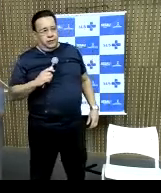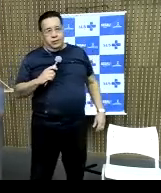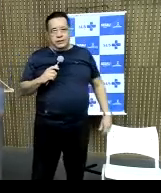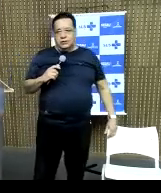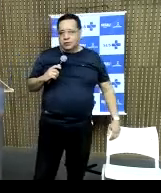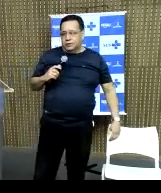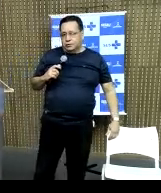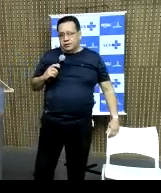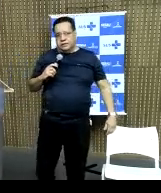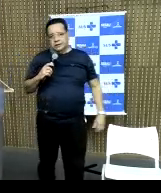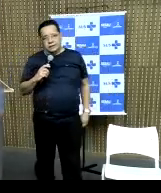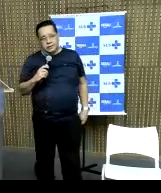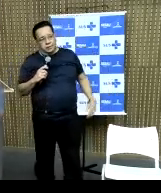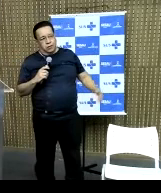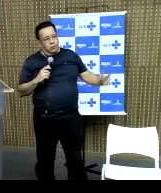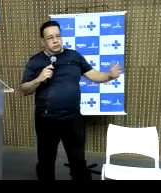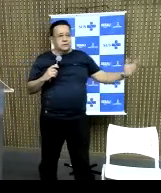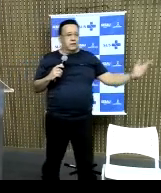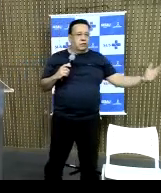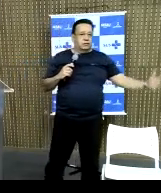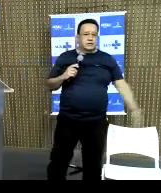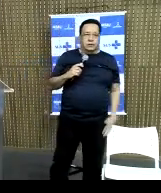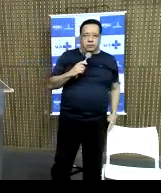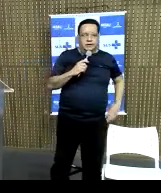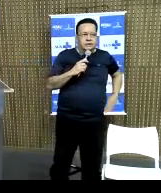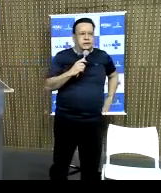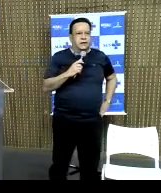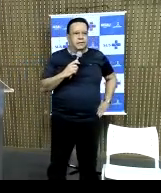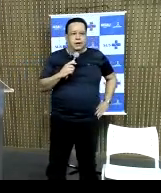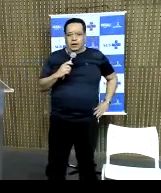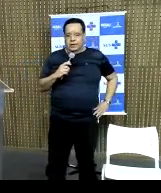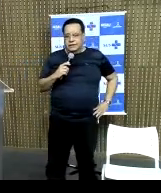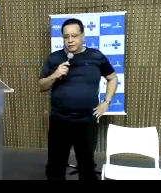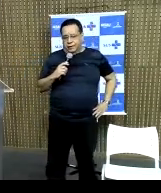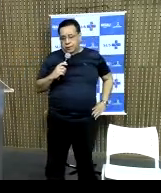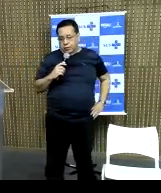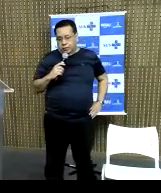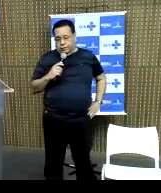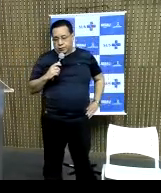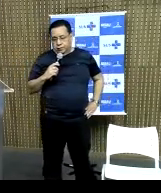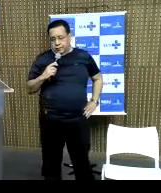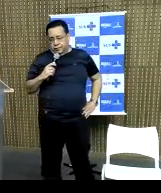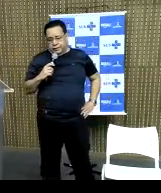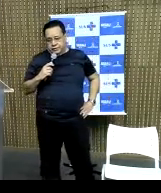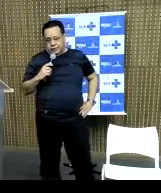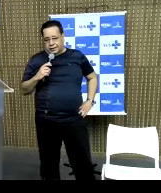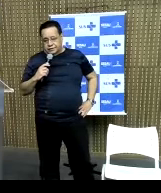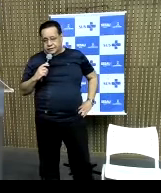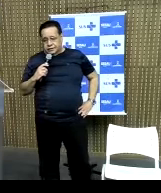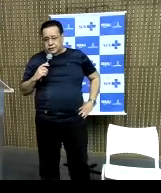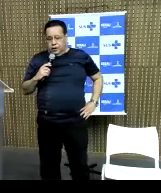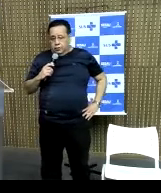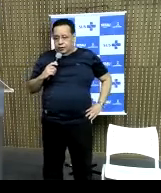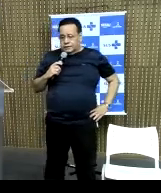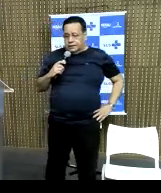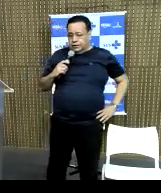Bem, vou pedir desculpa aos senhores, isso é comum, não sei o que aconteceu realmente, né? Mas, enfim, vamos para frente, que atrás vem